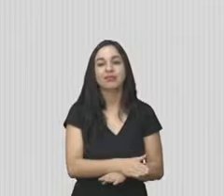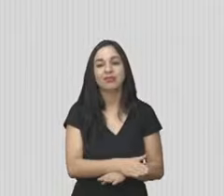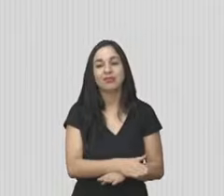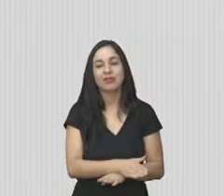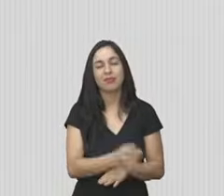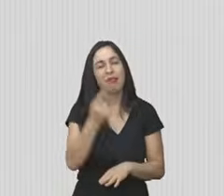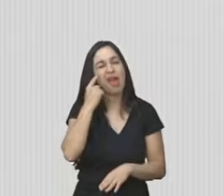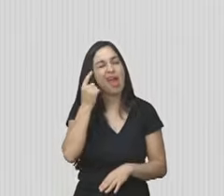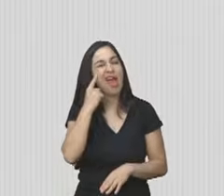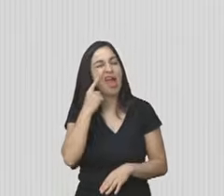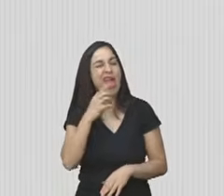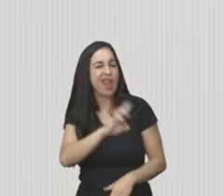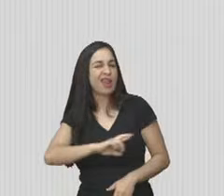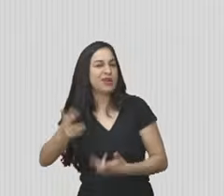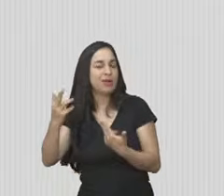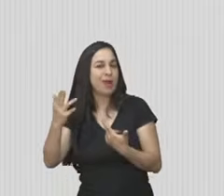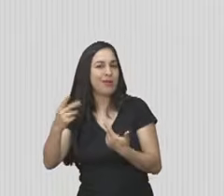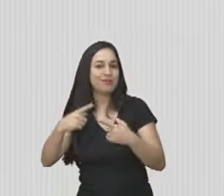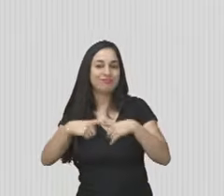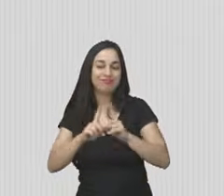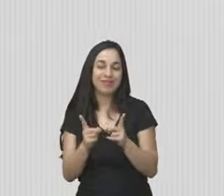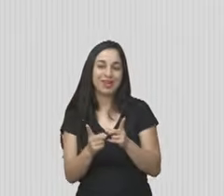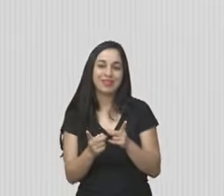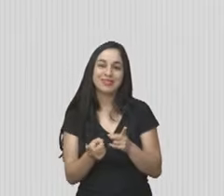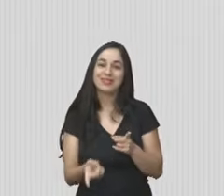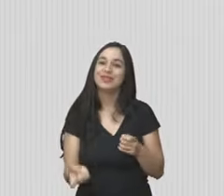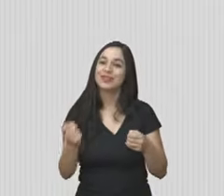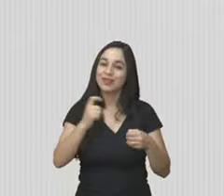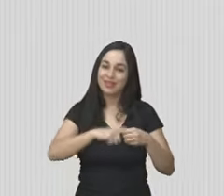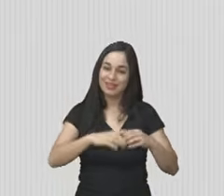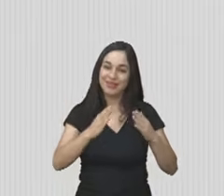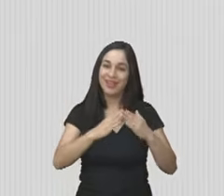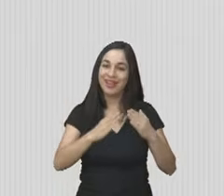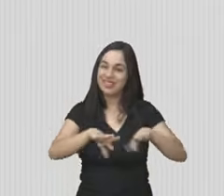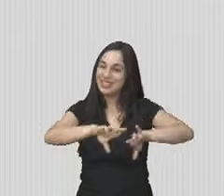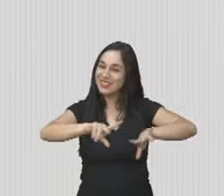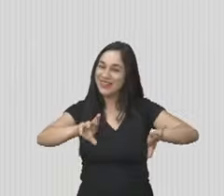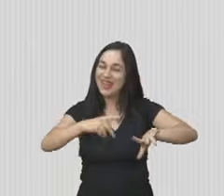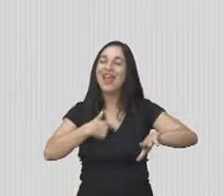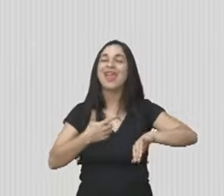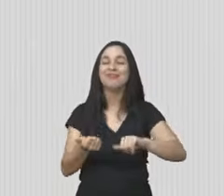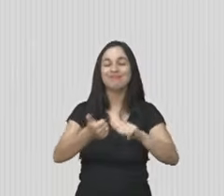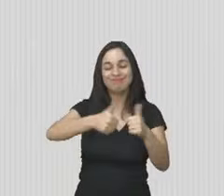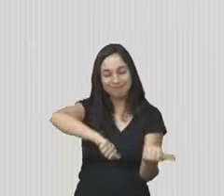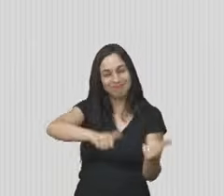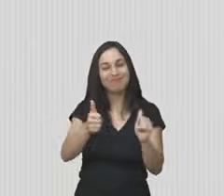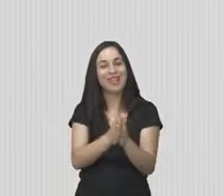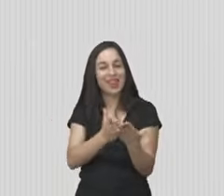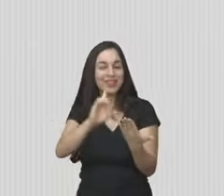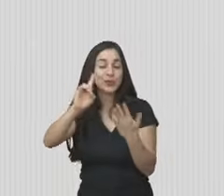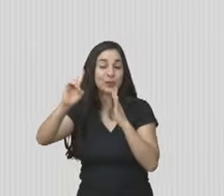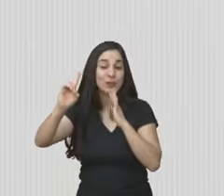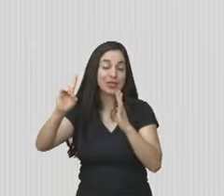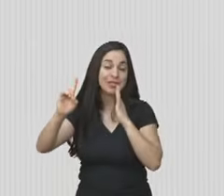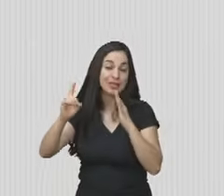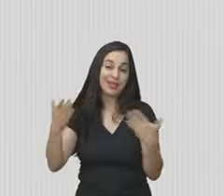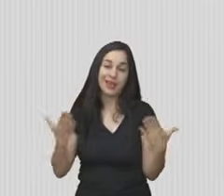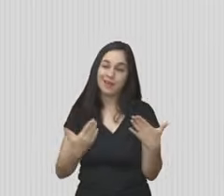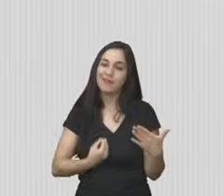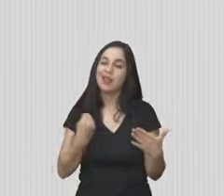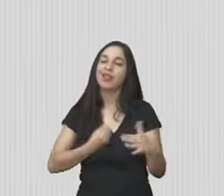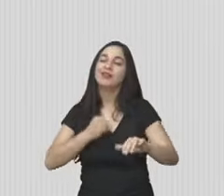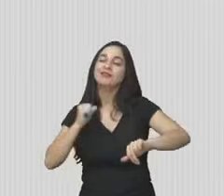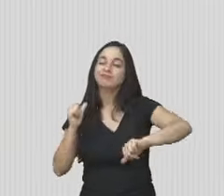na verdade eu voltei para casa batizado, conhecendo a palavra, e de lá para cá nunca mais foi a mesma